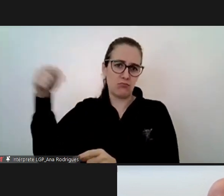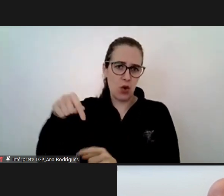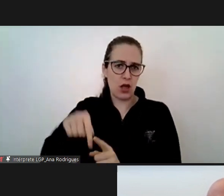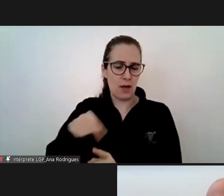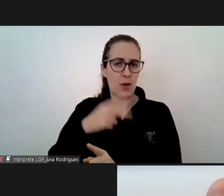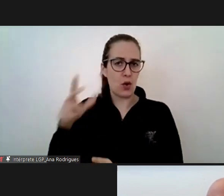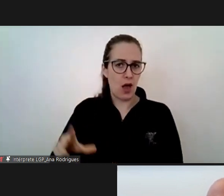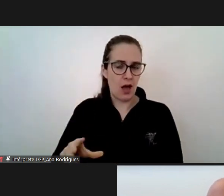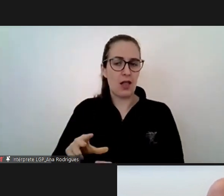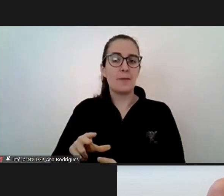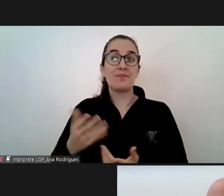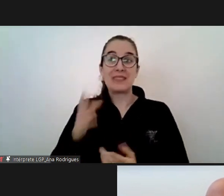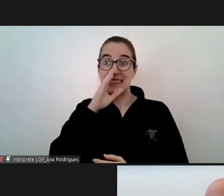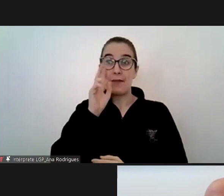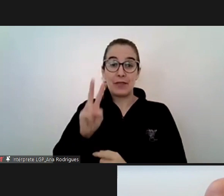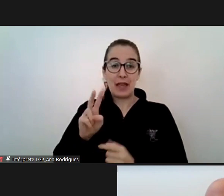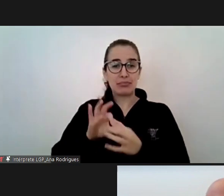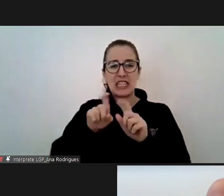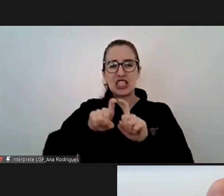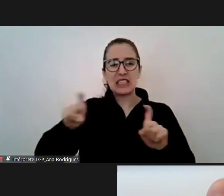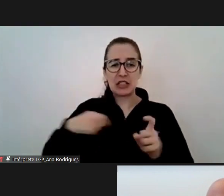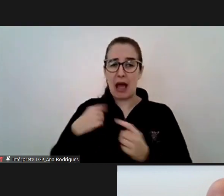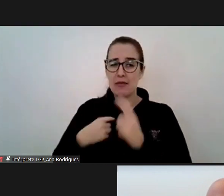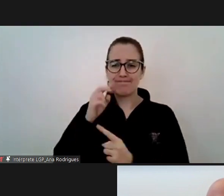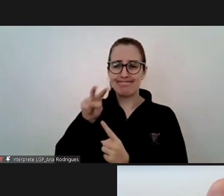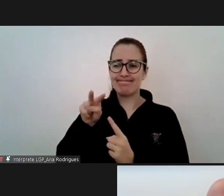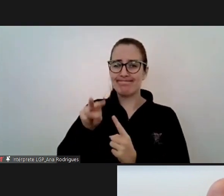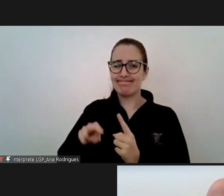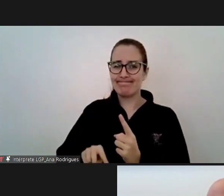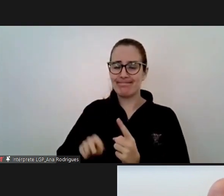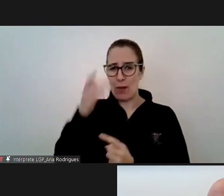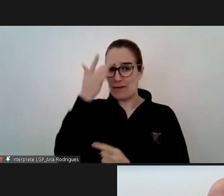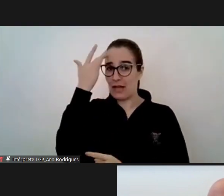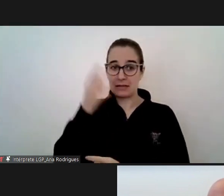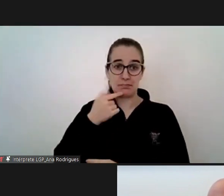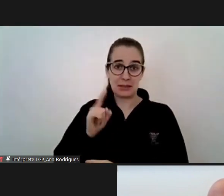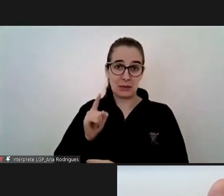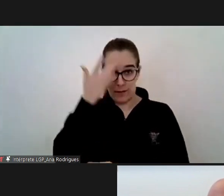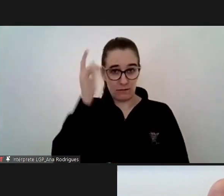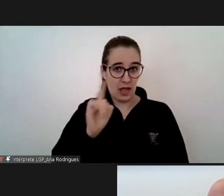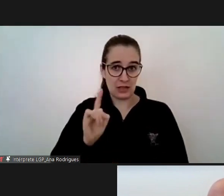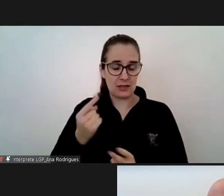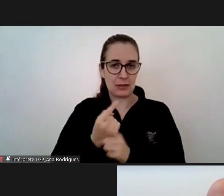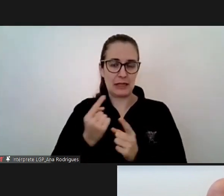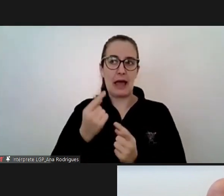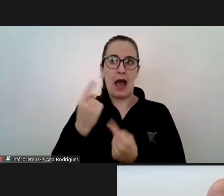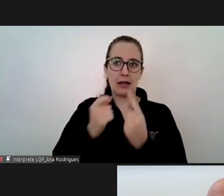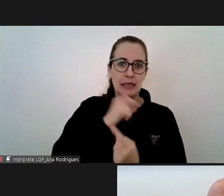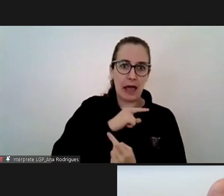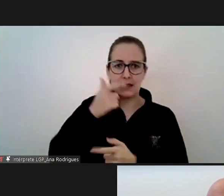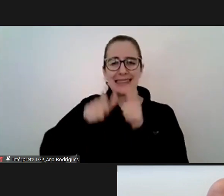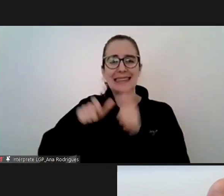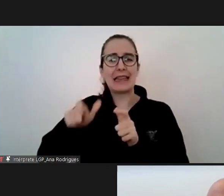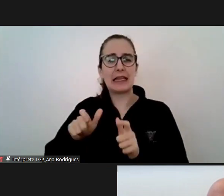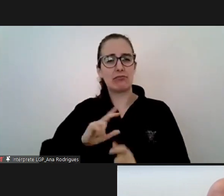sobre adultos a viver em Portugal, quantos daqueles adultos não têm direito a voto porque não são ainda não têm cidadania portuguesa,